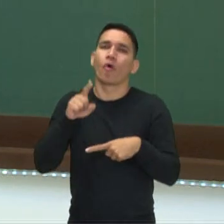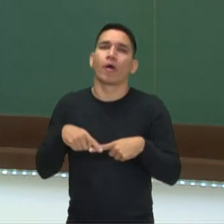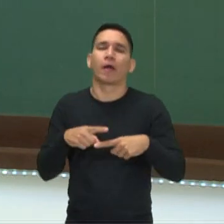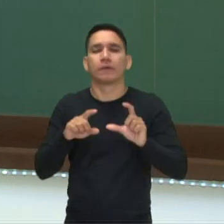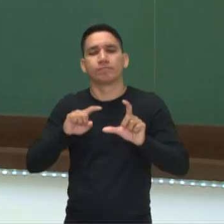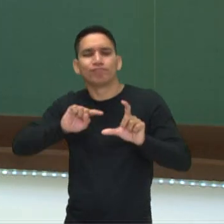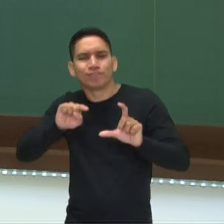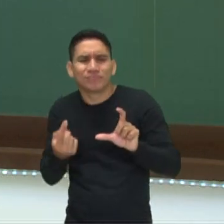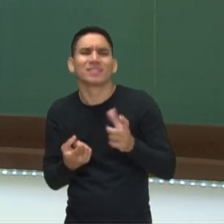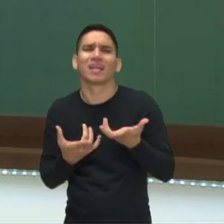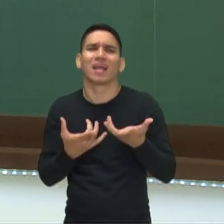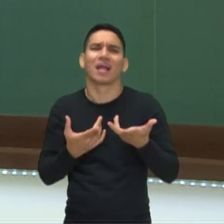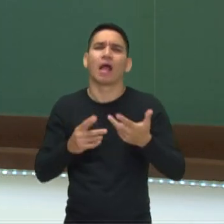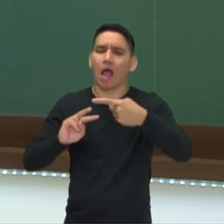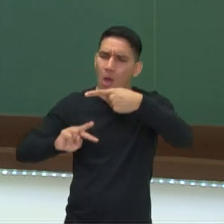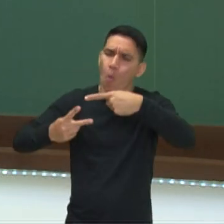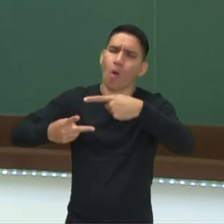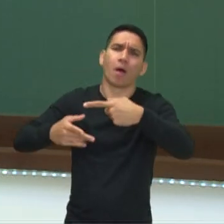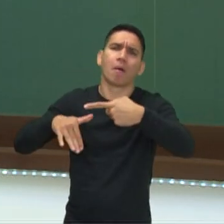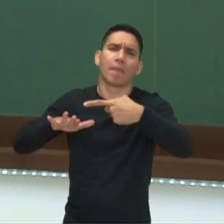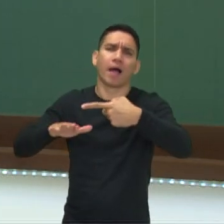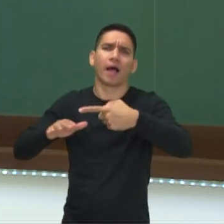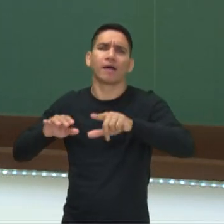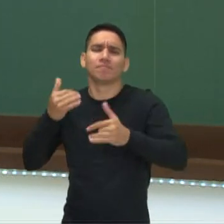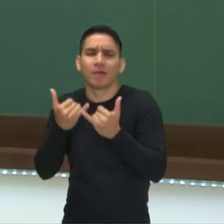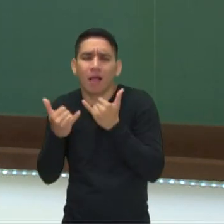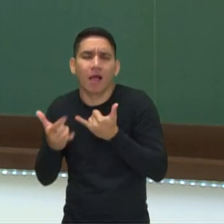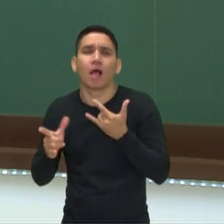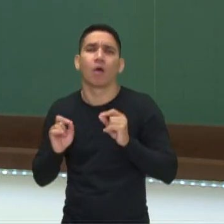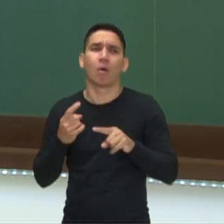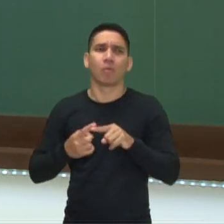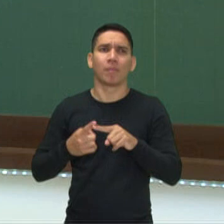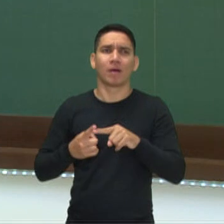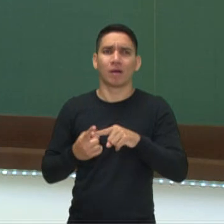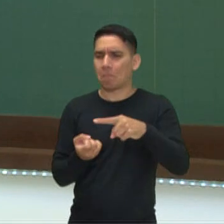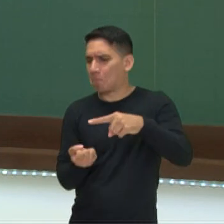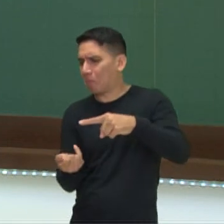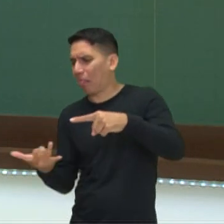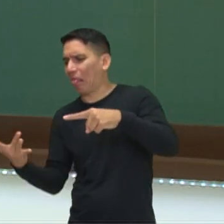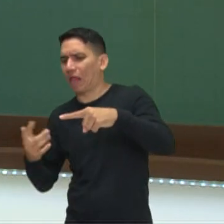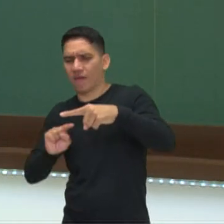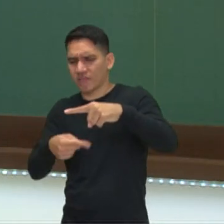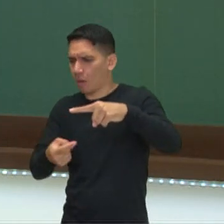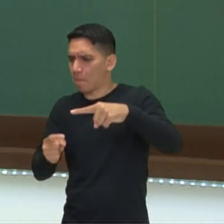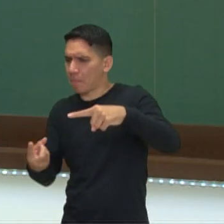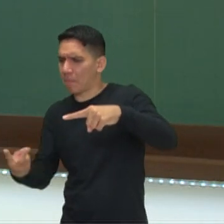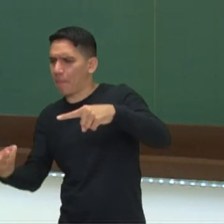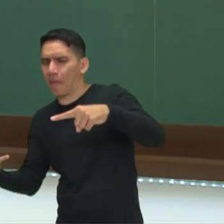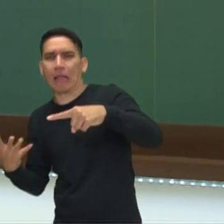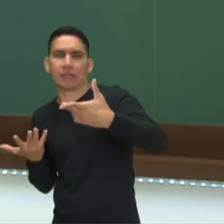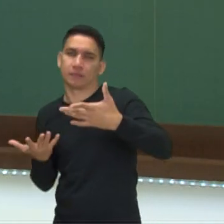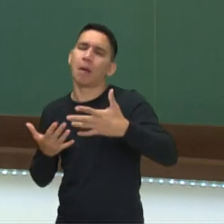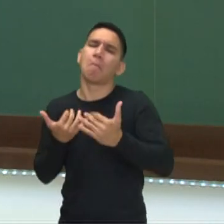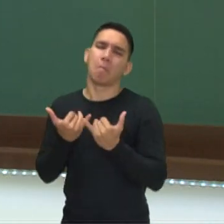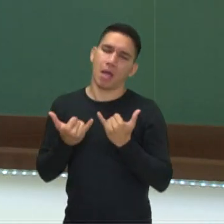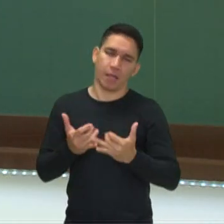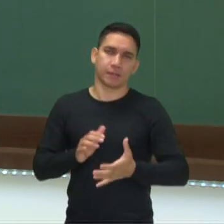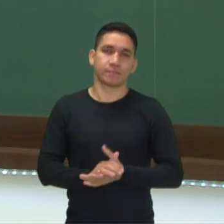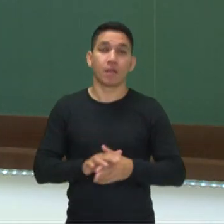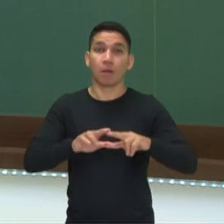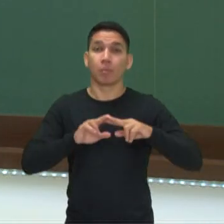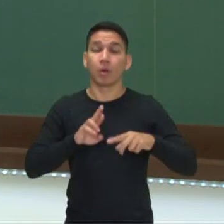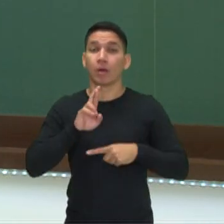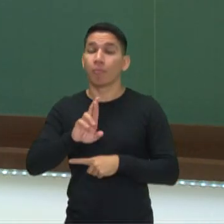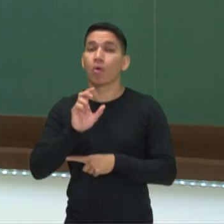ao quadrado vai ficar mais quebrado ainda, o que eu digo, 4 casas depois da vírgula, né? Então vai dar um número bem aproximadinho. Então deu